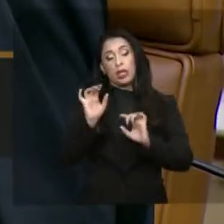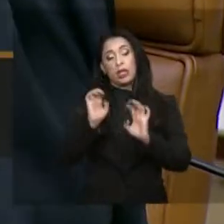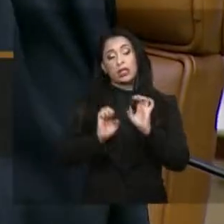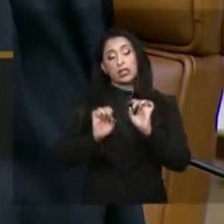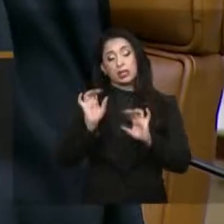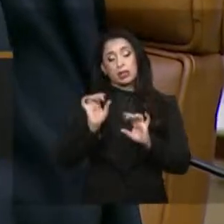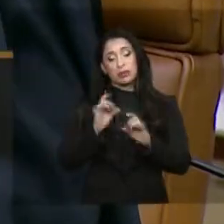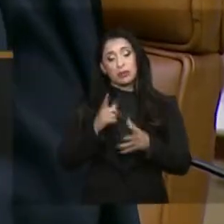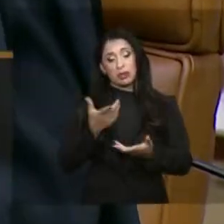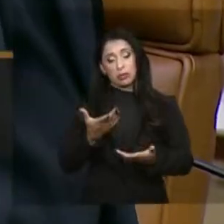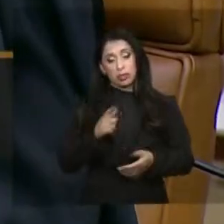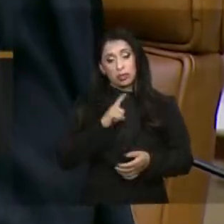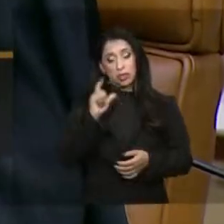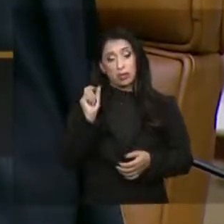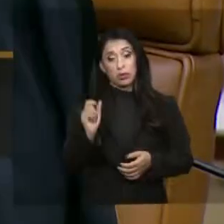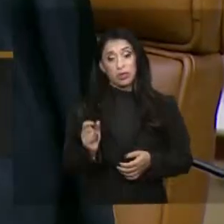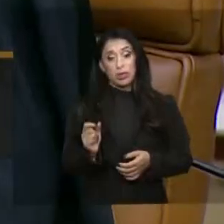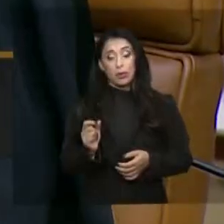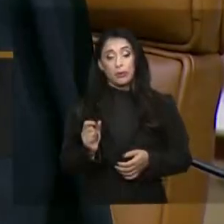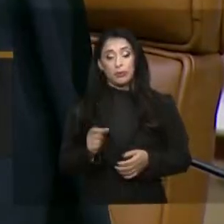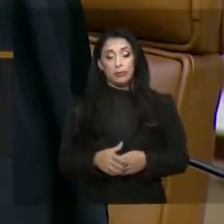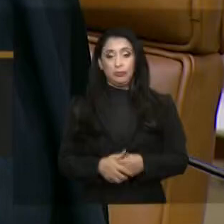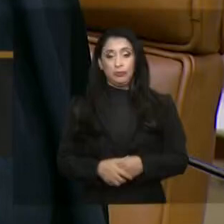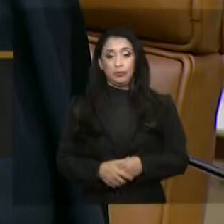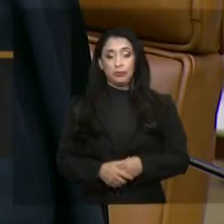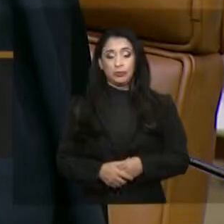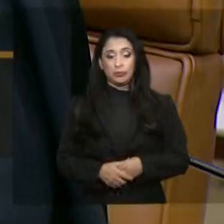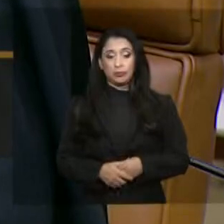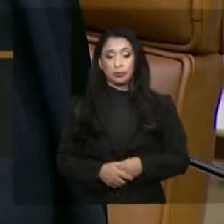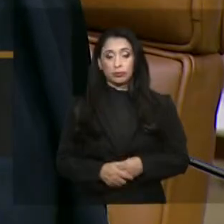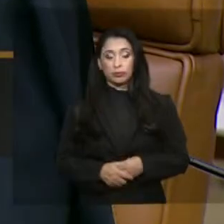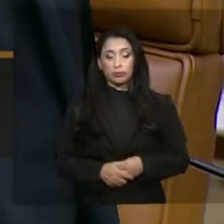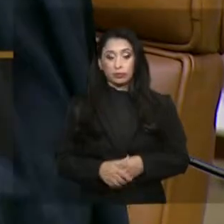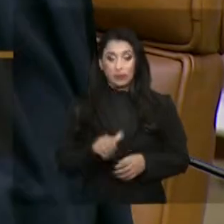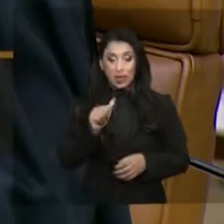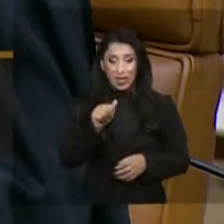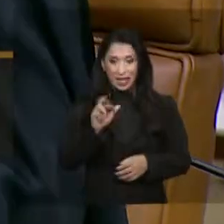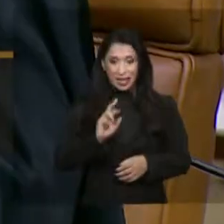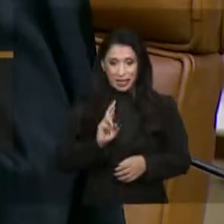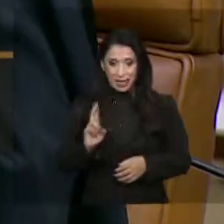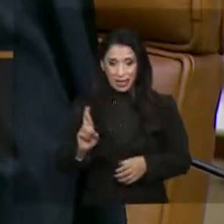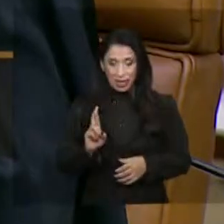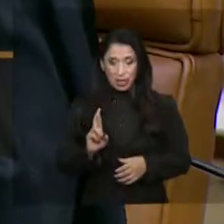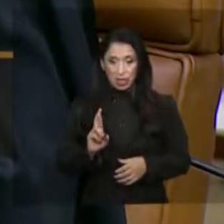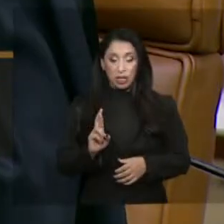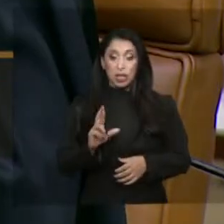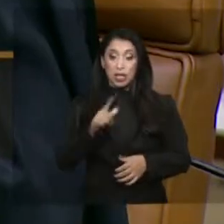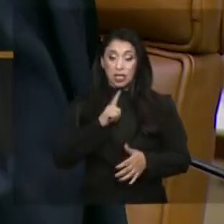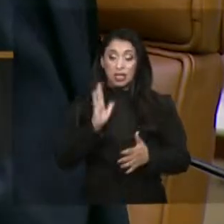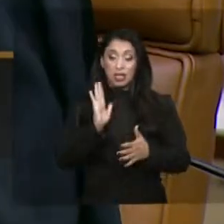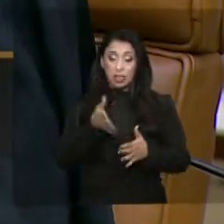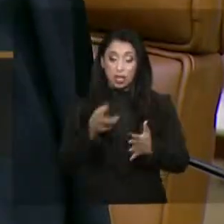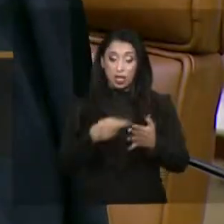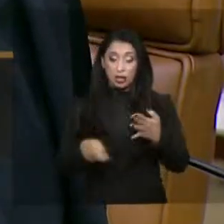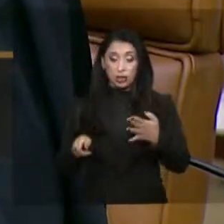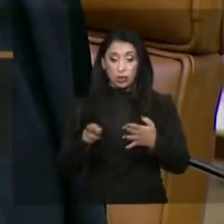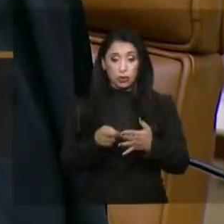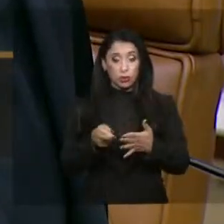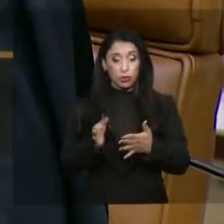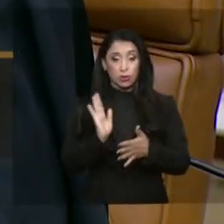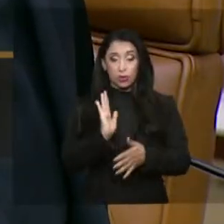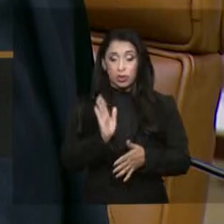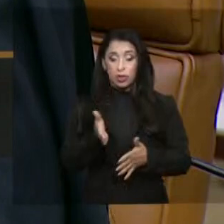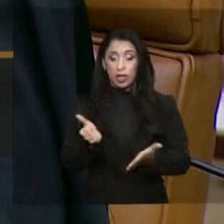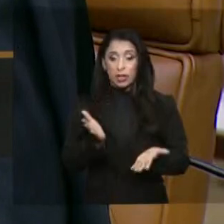extraordinário. Então, no caso da ação rescisória, um dos pontos atacados pela